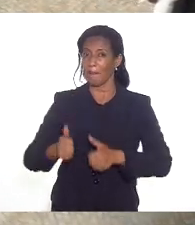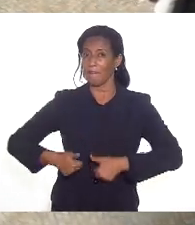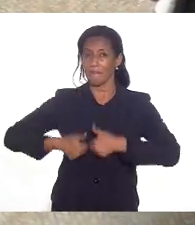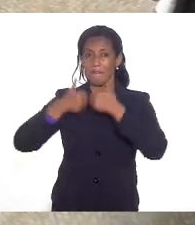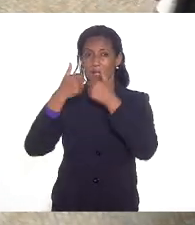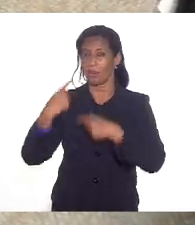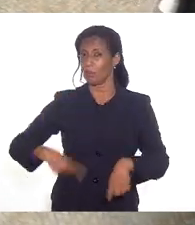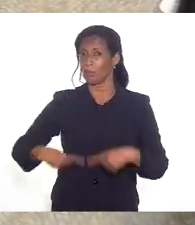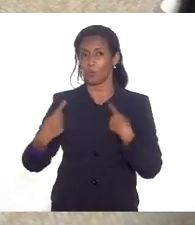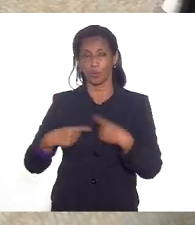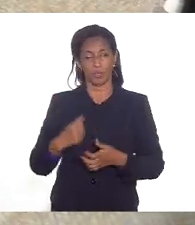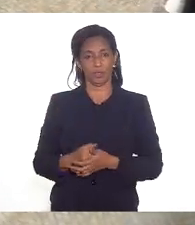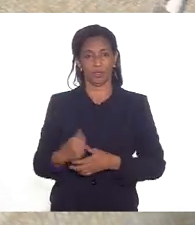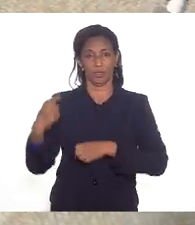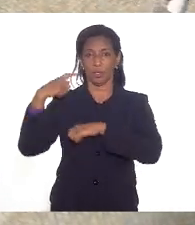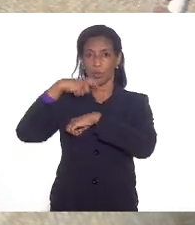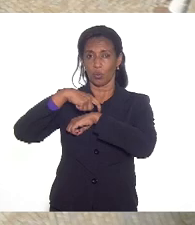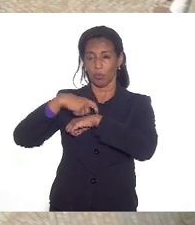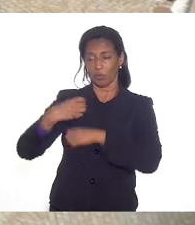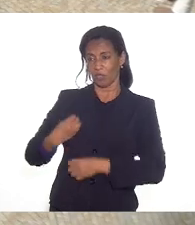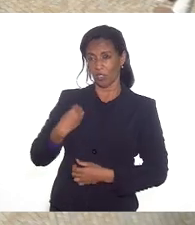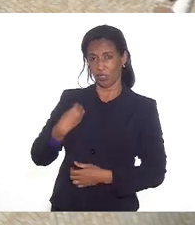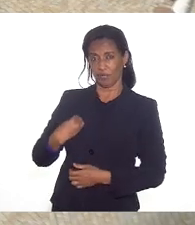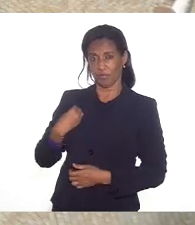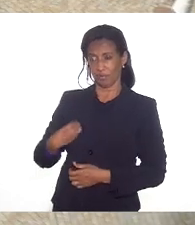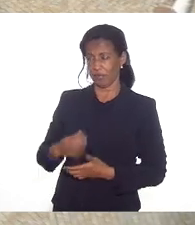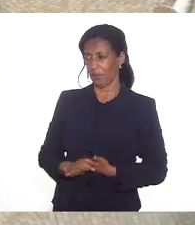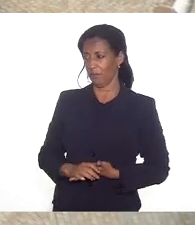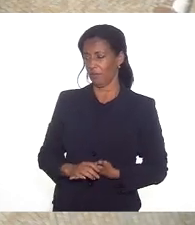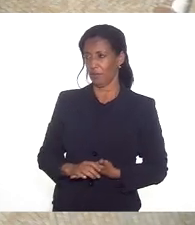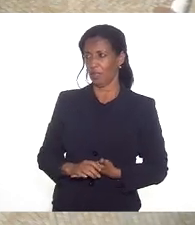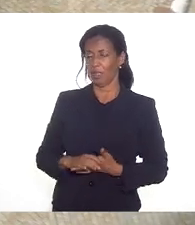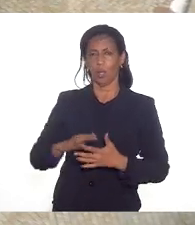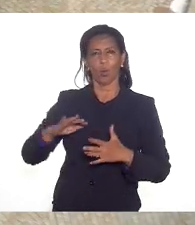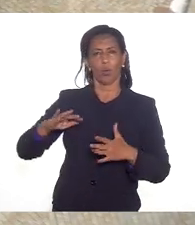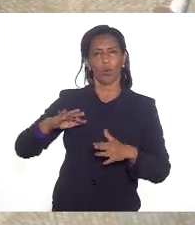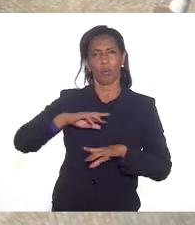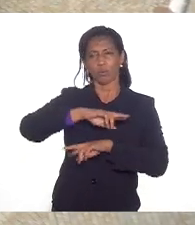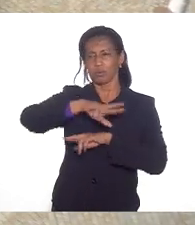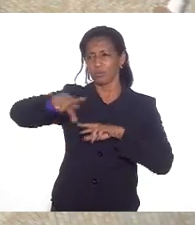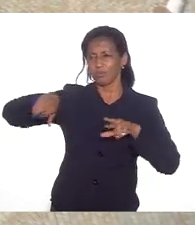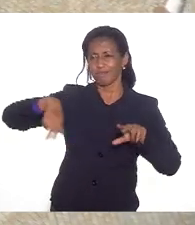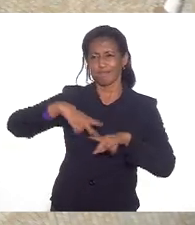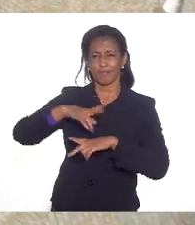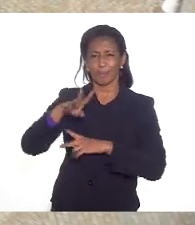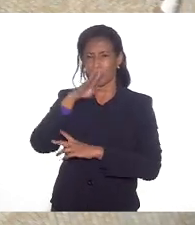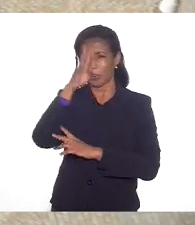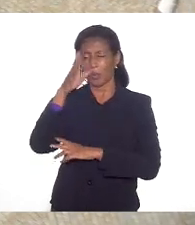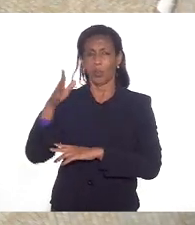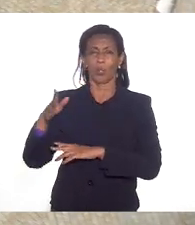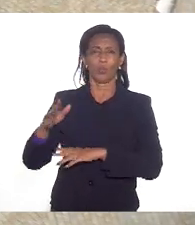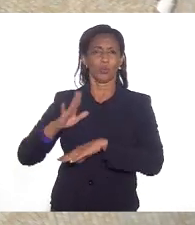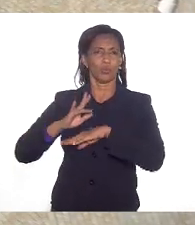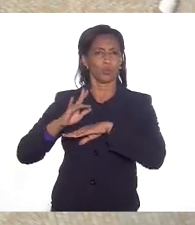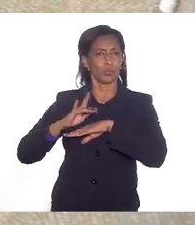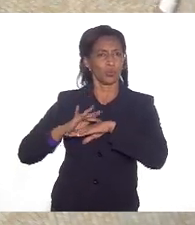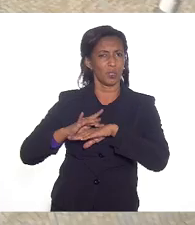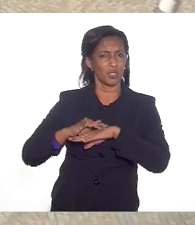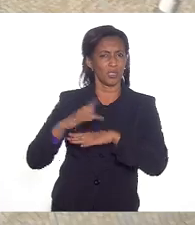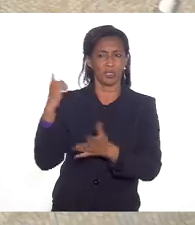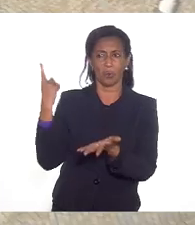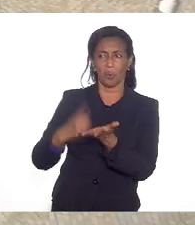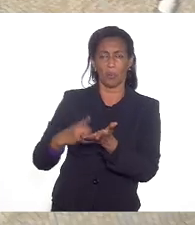política no momento que a gente vive uma polarização absurda doentia que